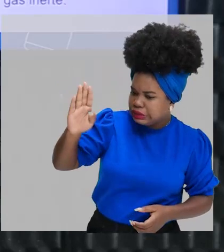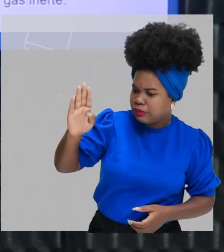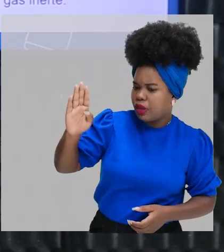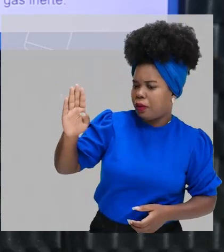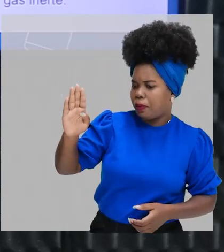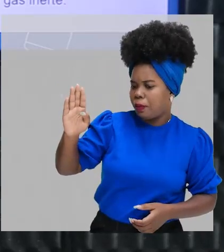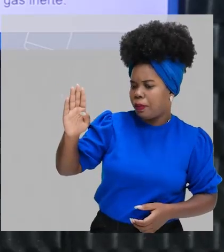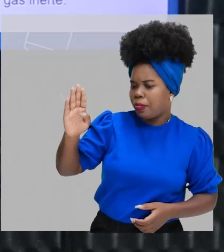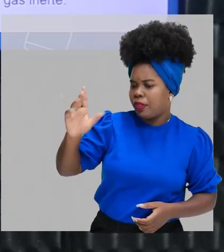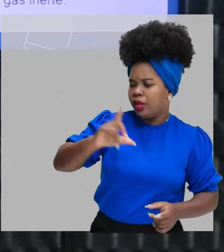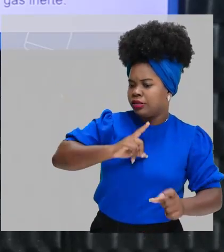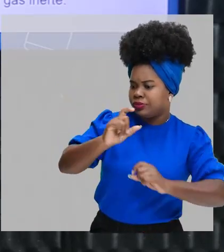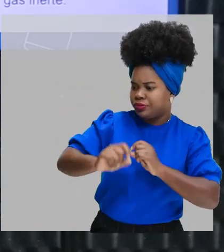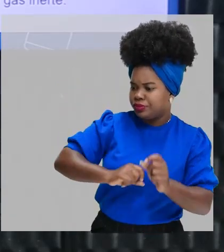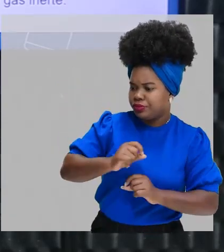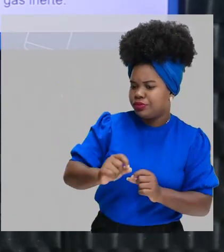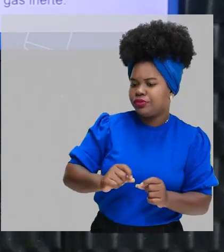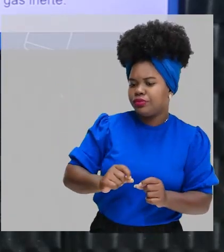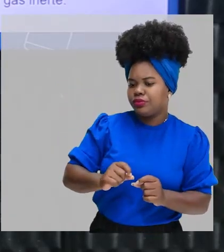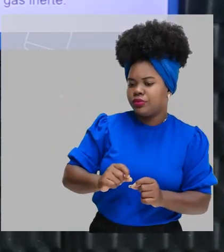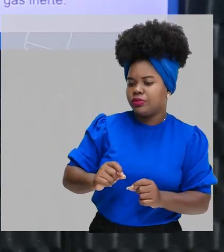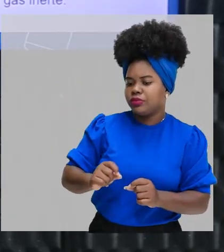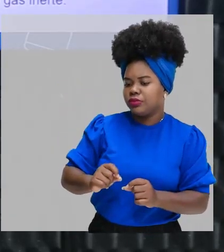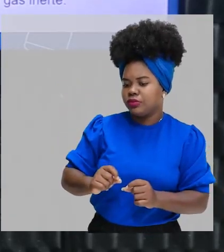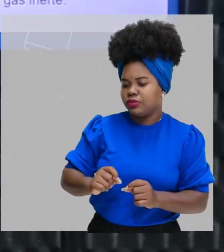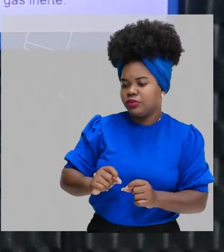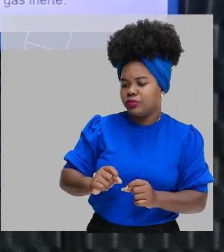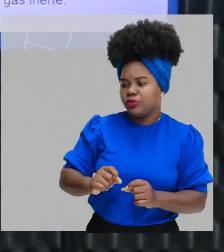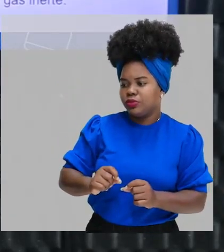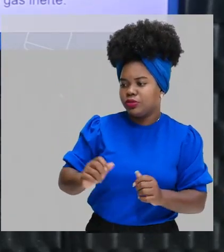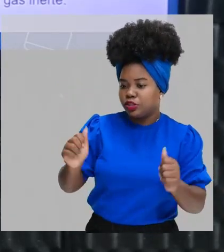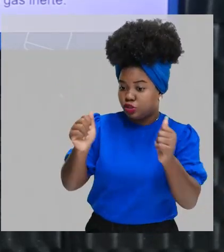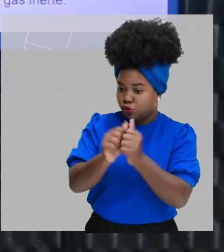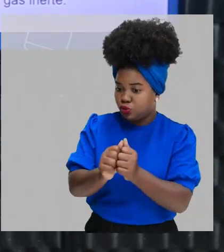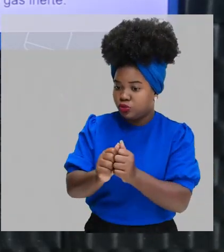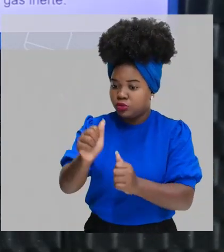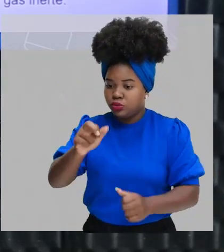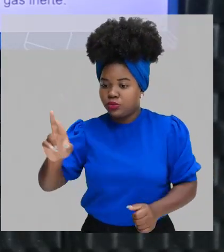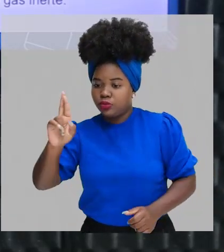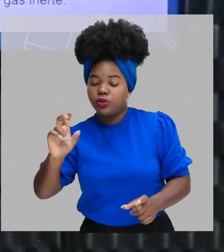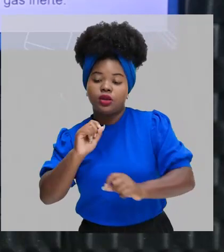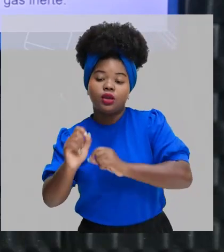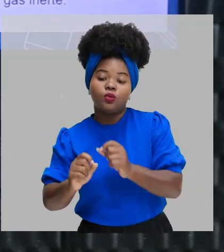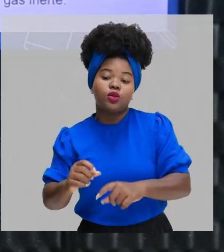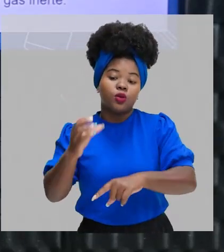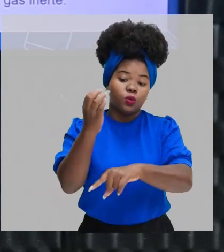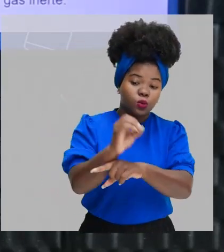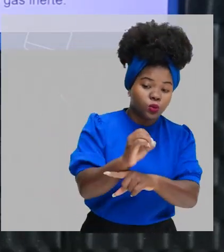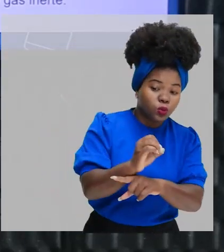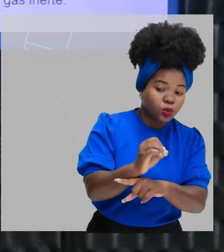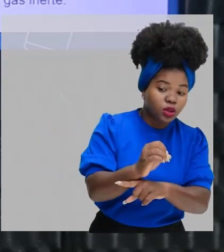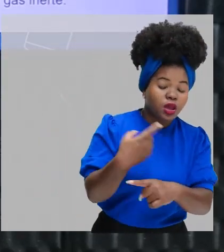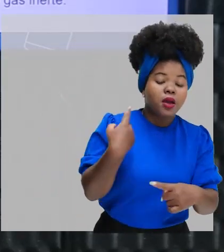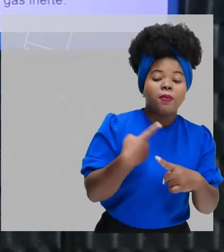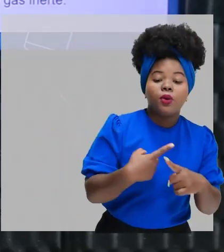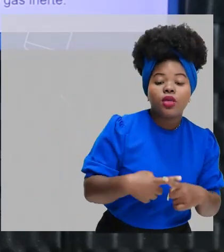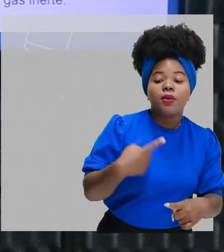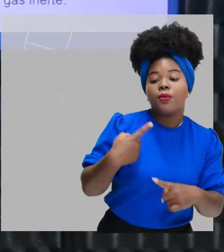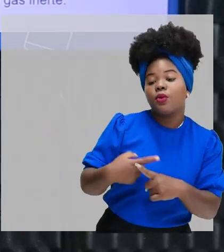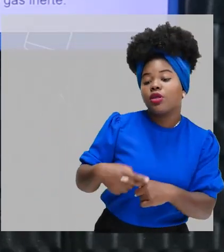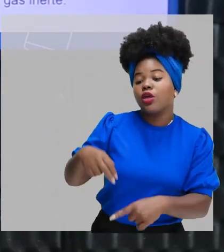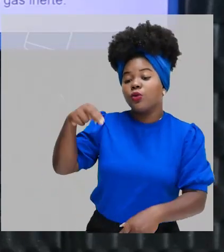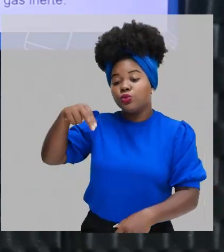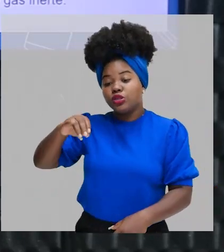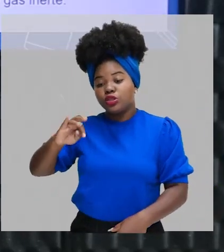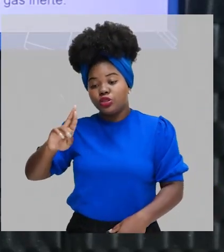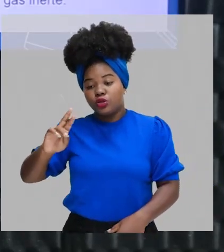uma reação química é justamente o gás oxigênio, certo? Porque o gás nitrogênio e outros componentes, eles